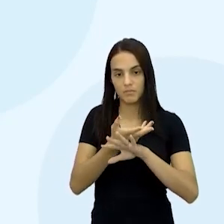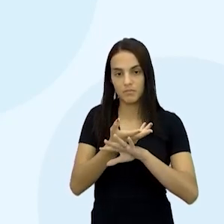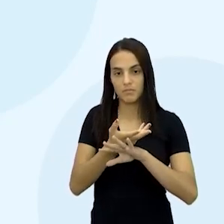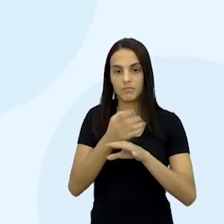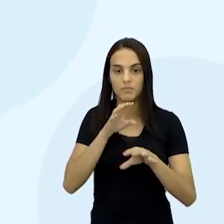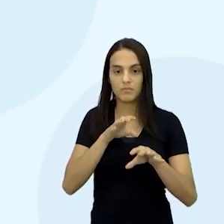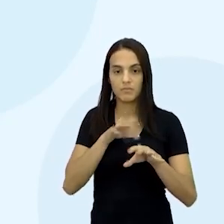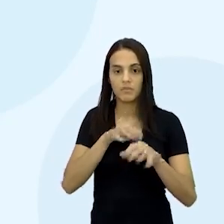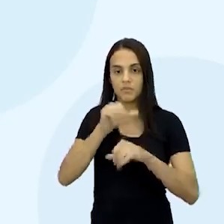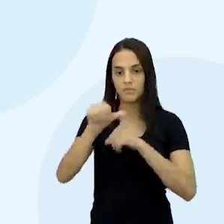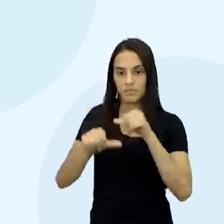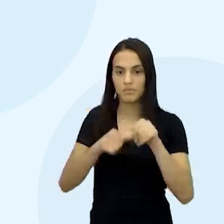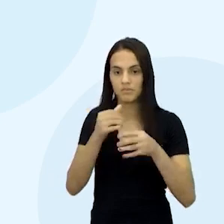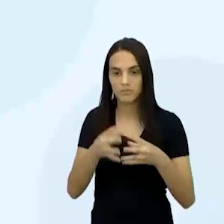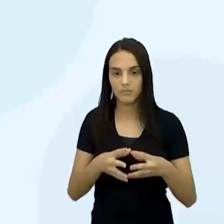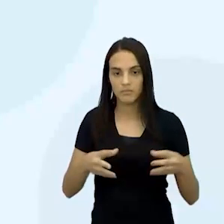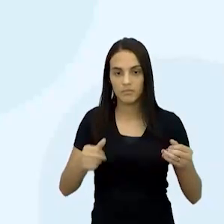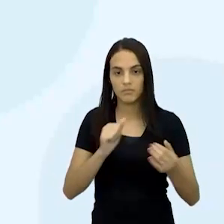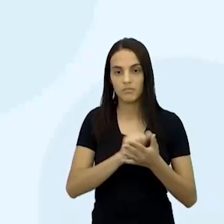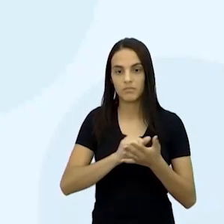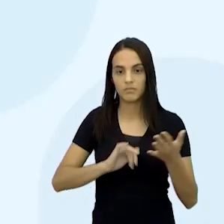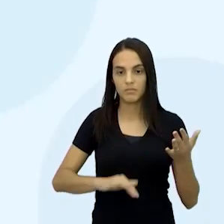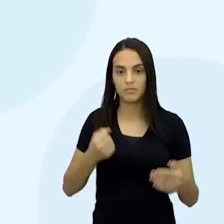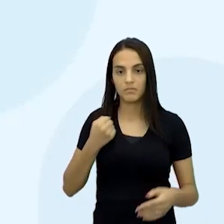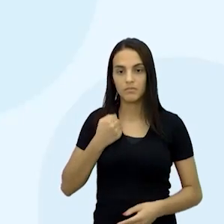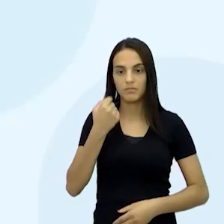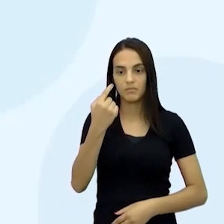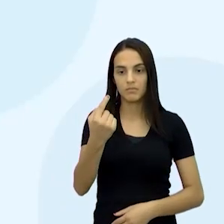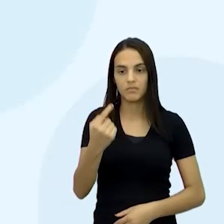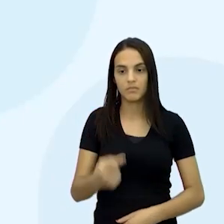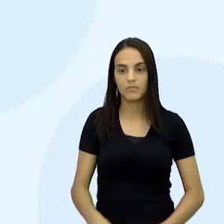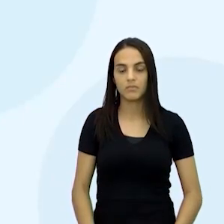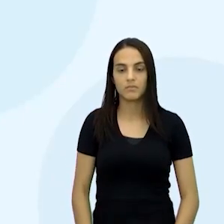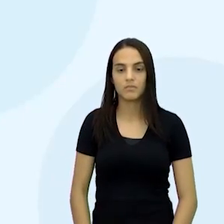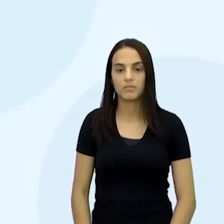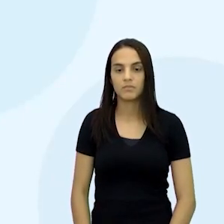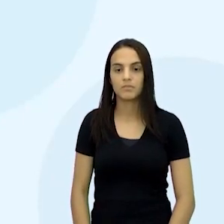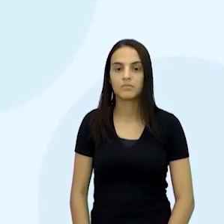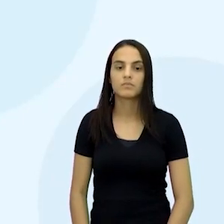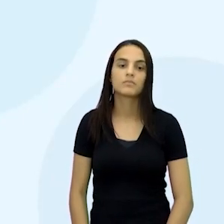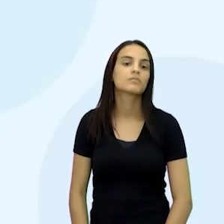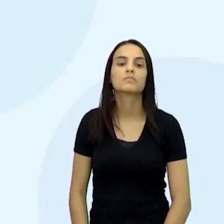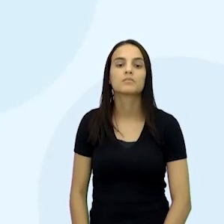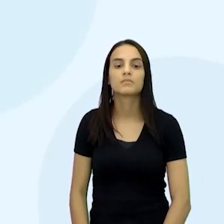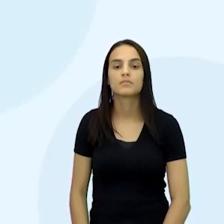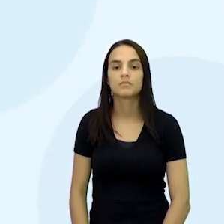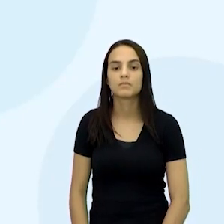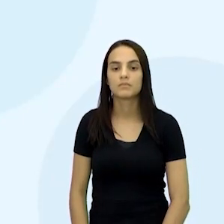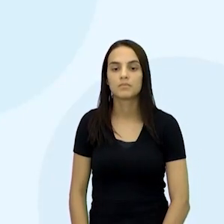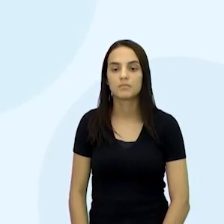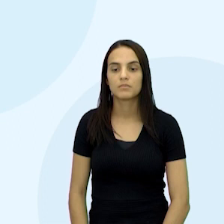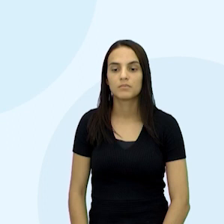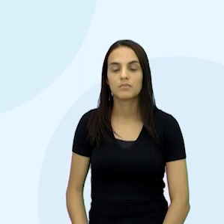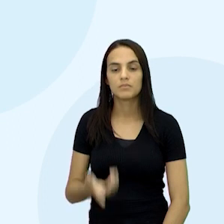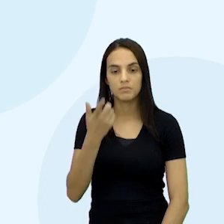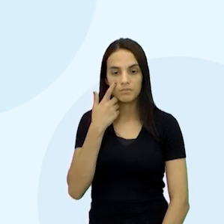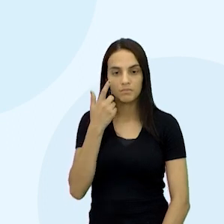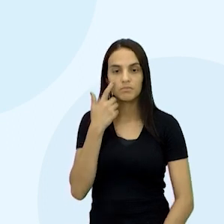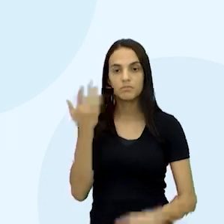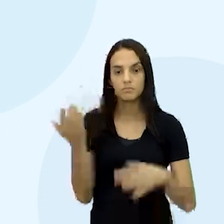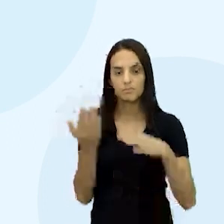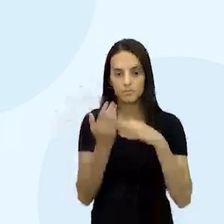componente transformações do solo, na atividade 1. Né? E aí também temos aí de